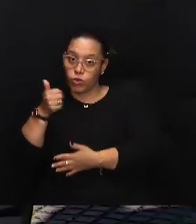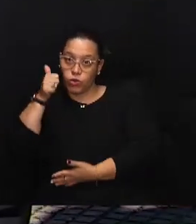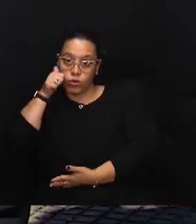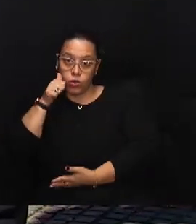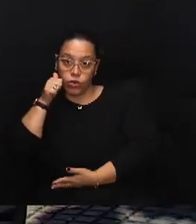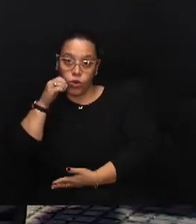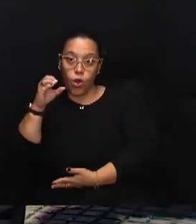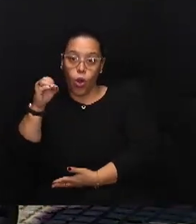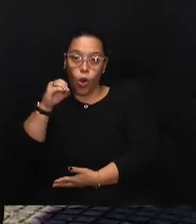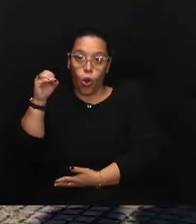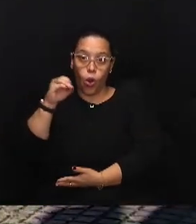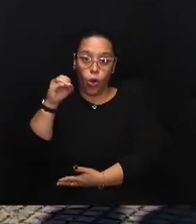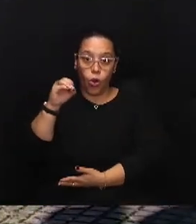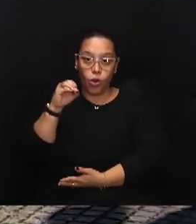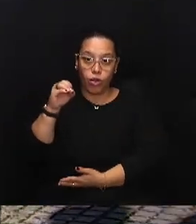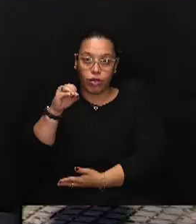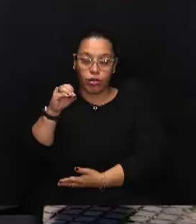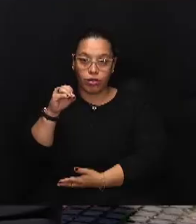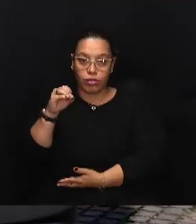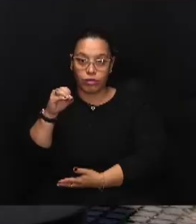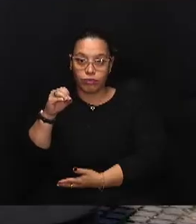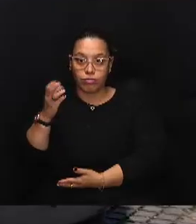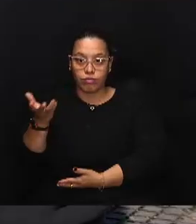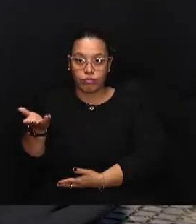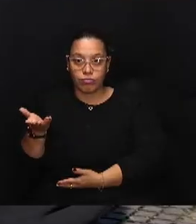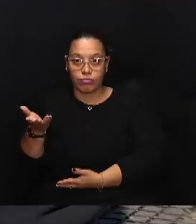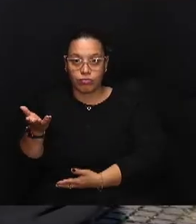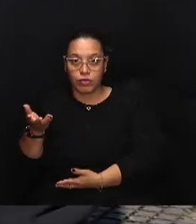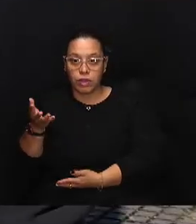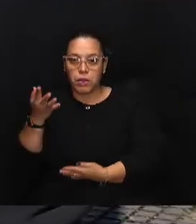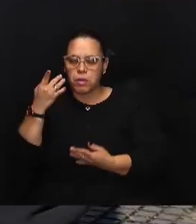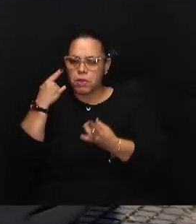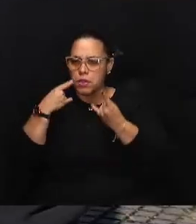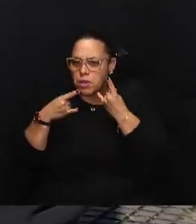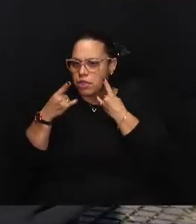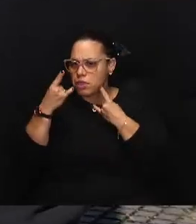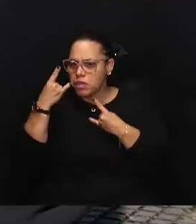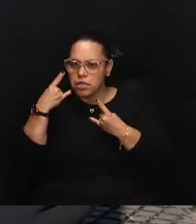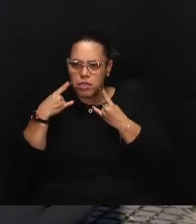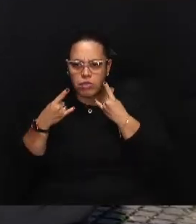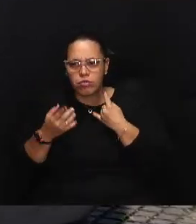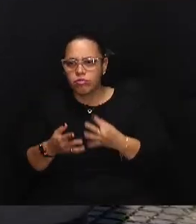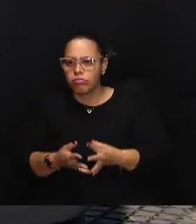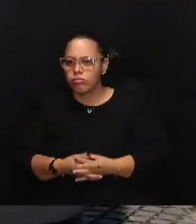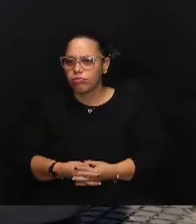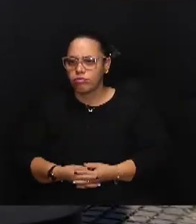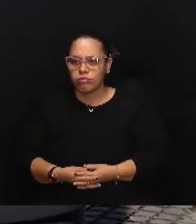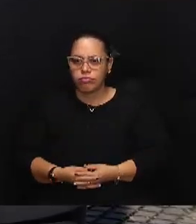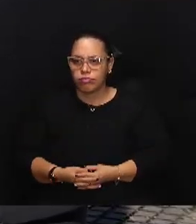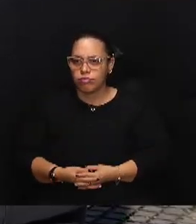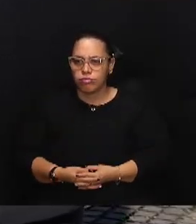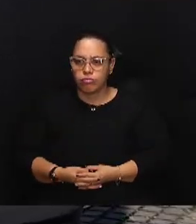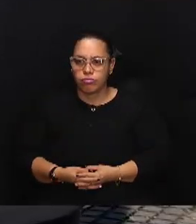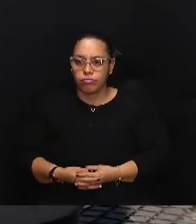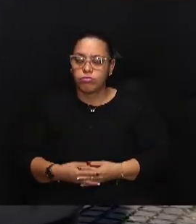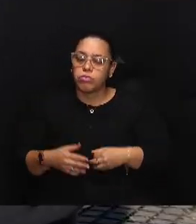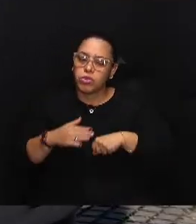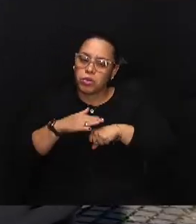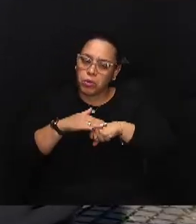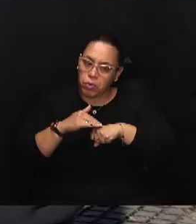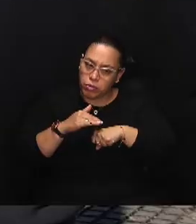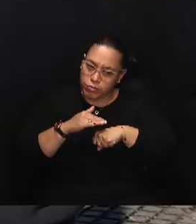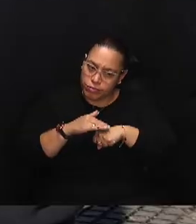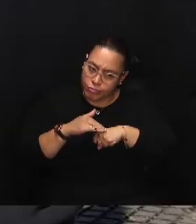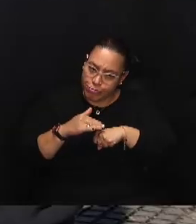falarem ó para ele, a hora que elas falavam ele ia embora. Uma figura interessantíssima, de um tipo, de uma cidade muito afetiva